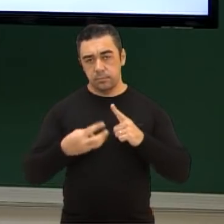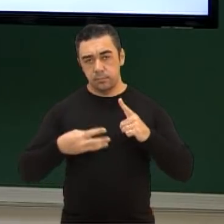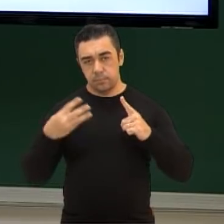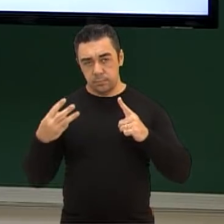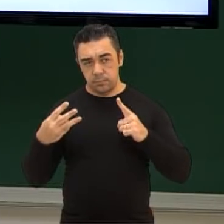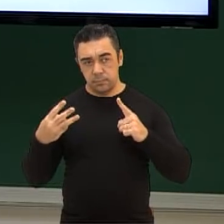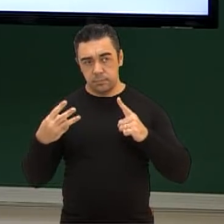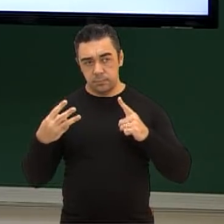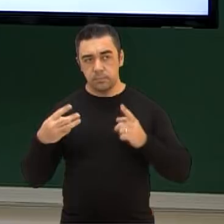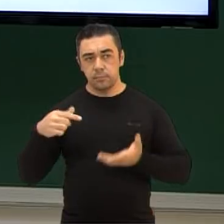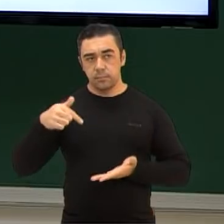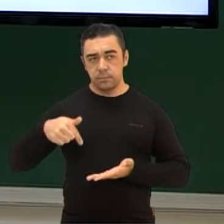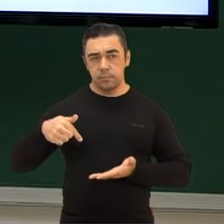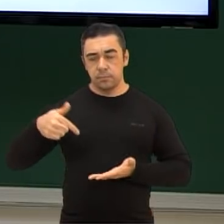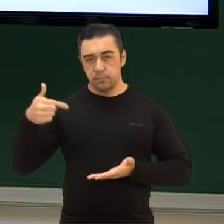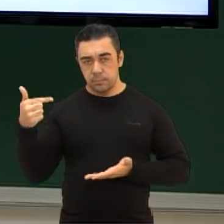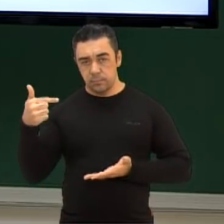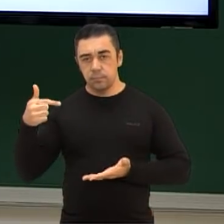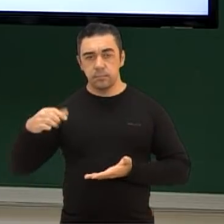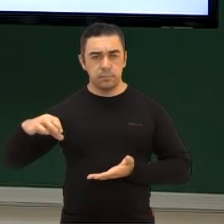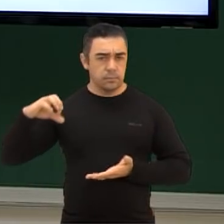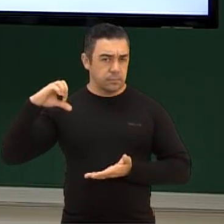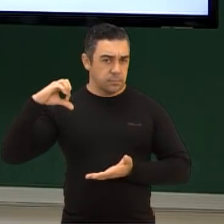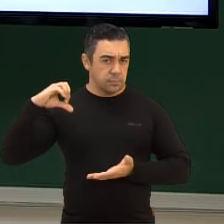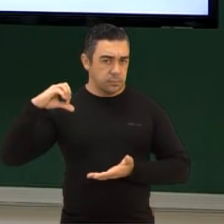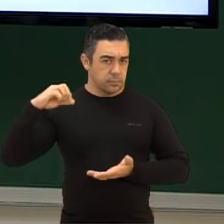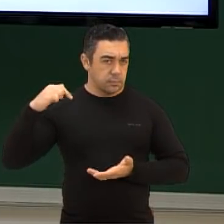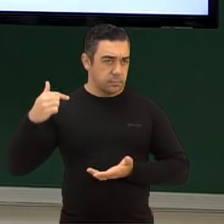que é 72 graus.